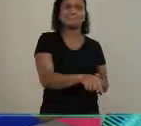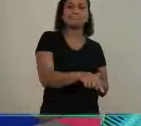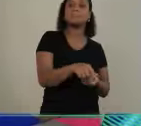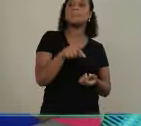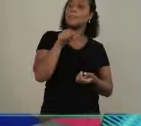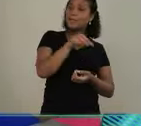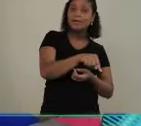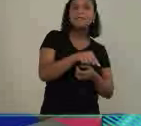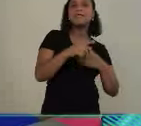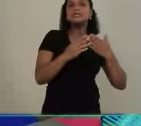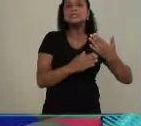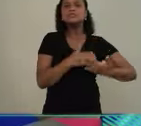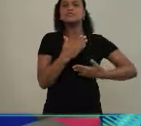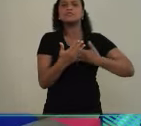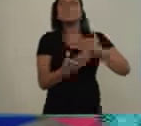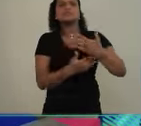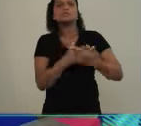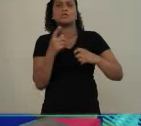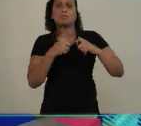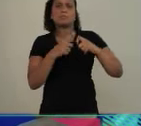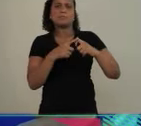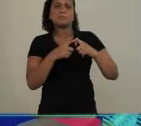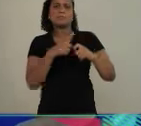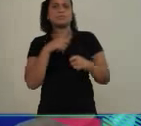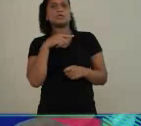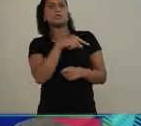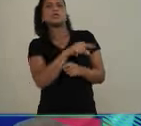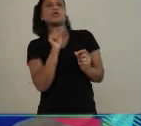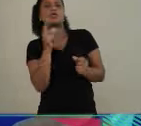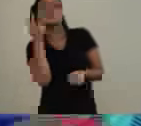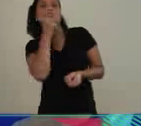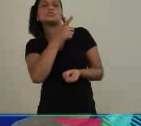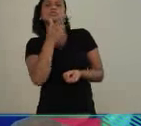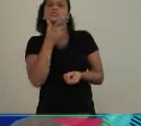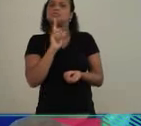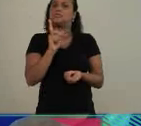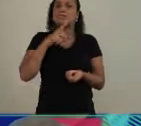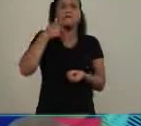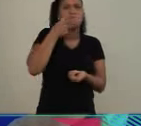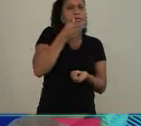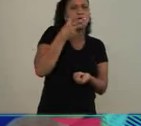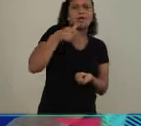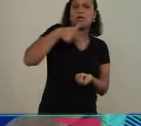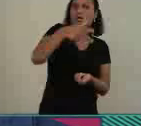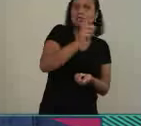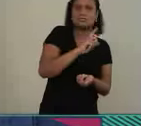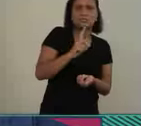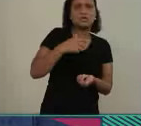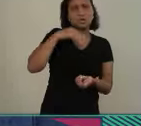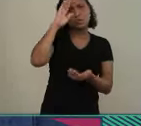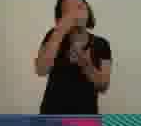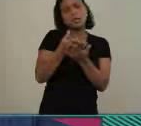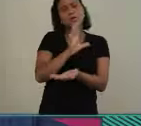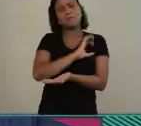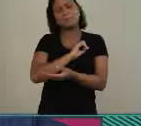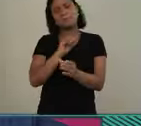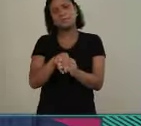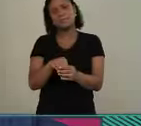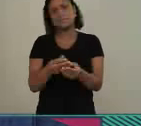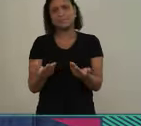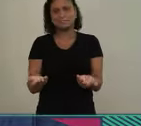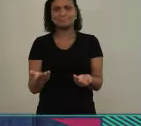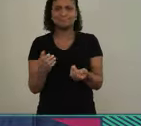apegando, né? Ele se desenvolveu, apesar dos médicos terem dito que ele não conseguiria falar nem andar. Acredito que é